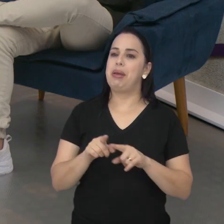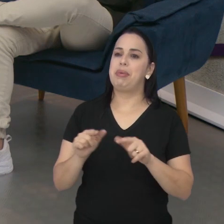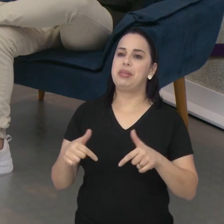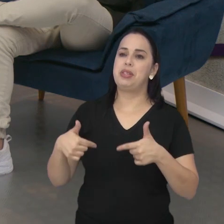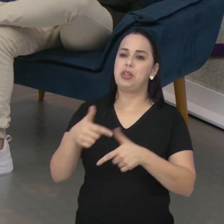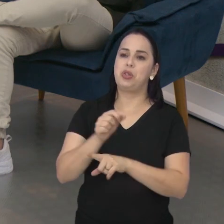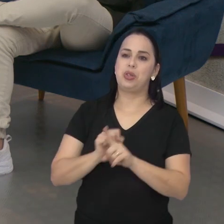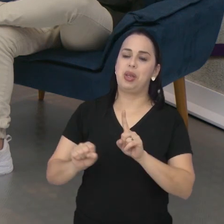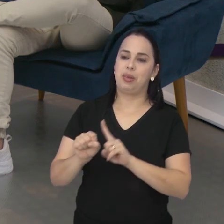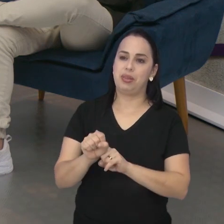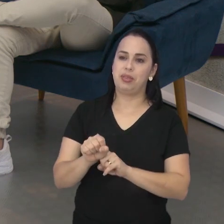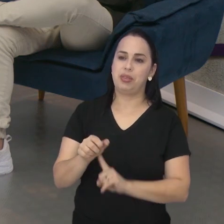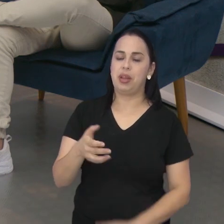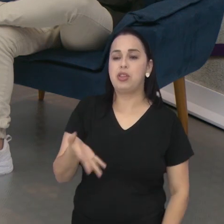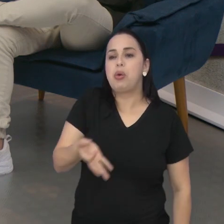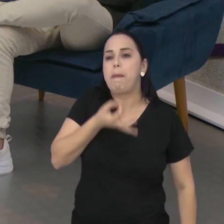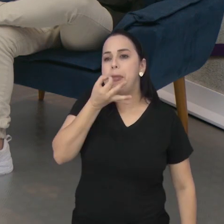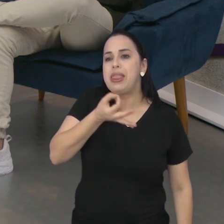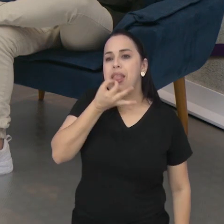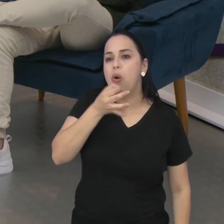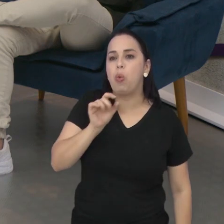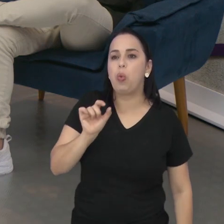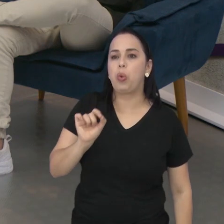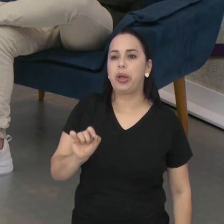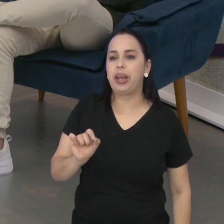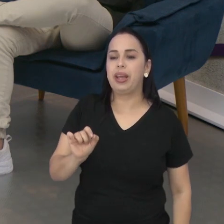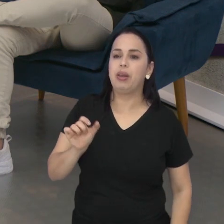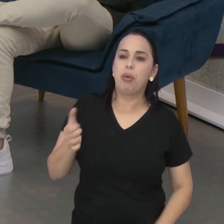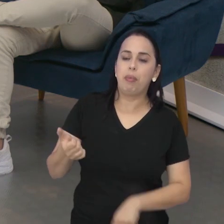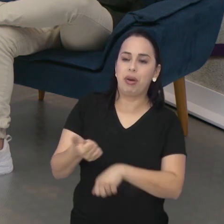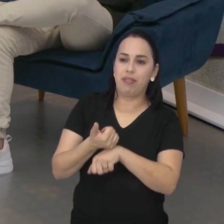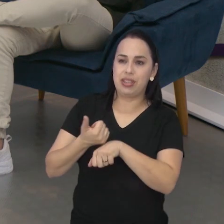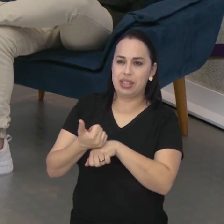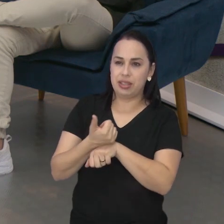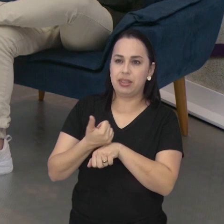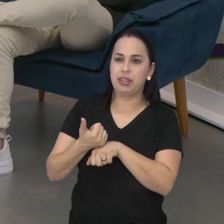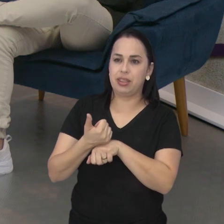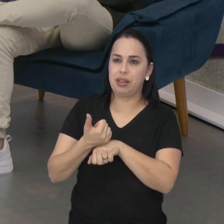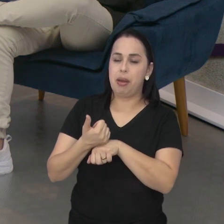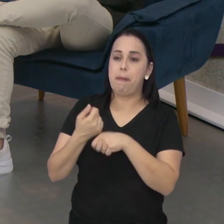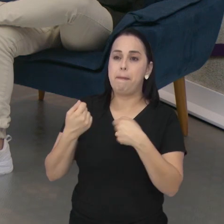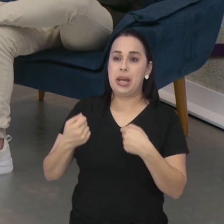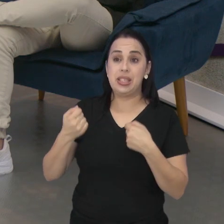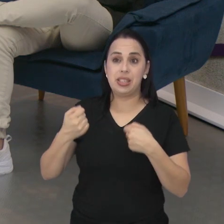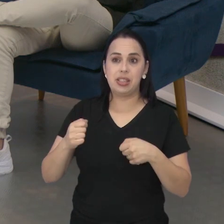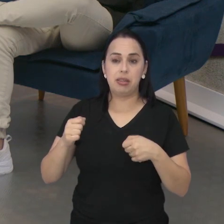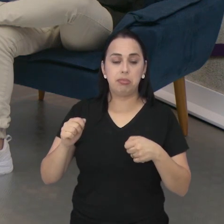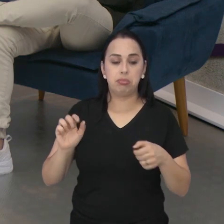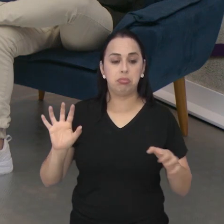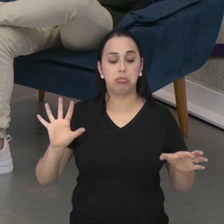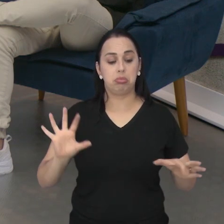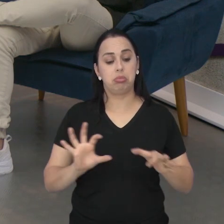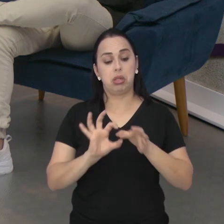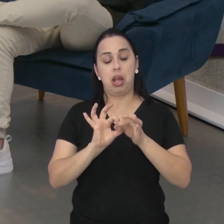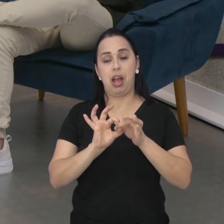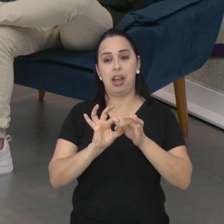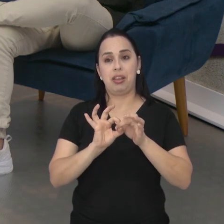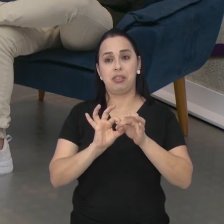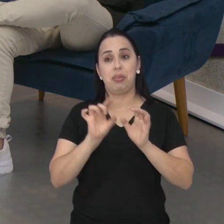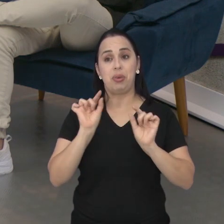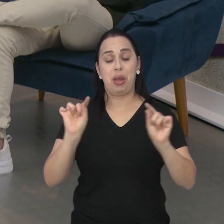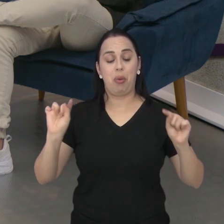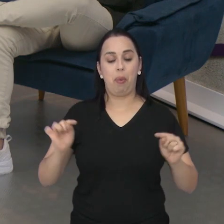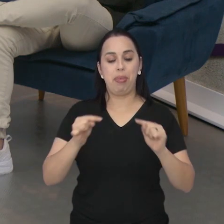em ação social, né? Você acha que o profissional dessa área, ele também tem que estar ligado às